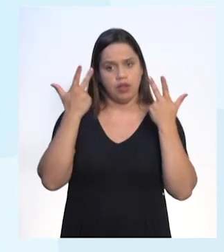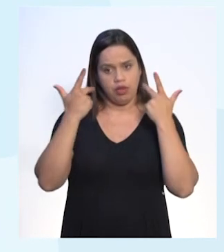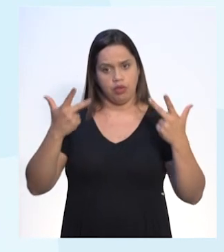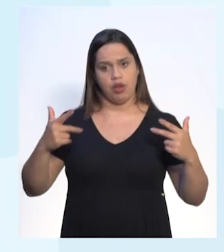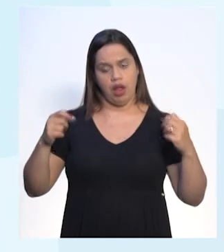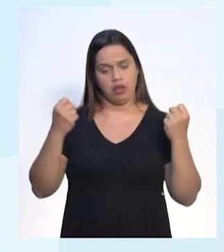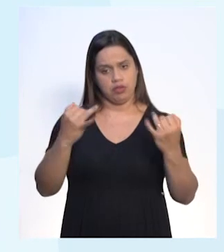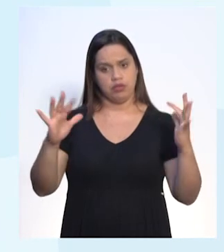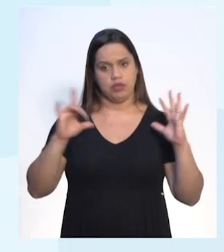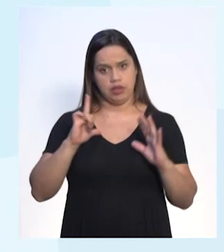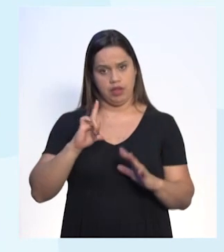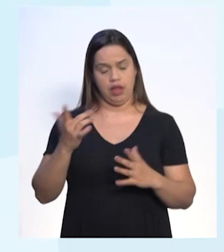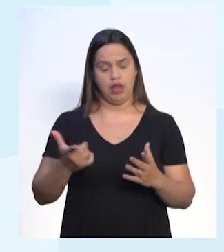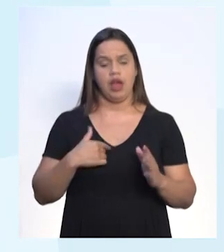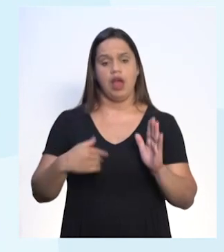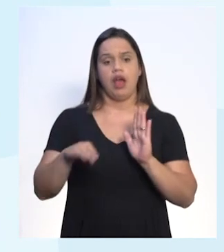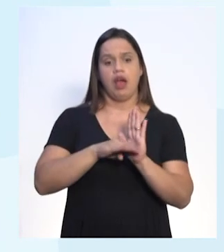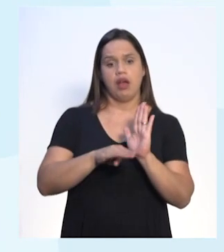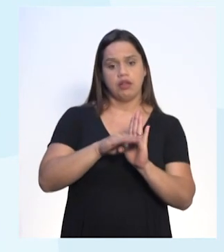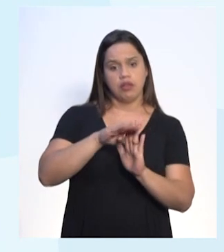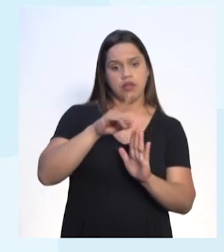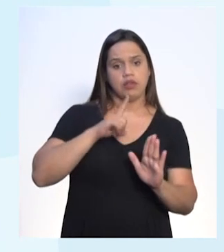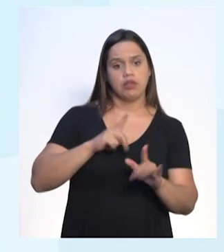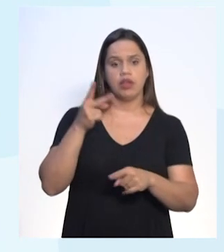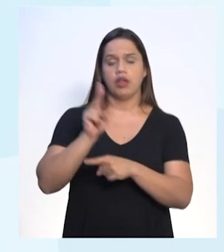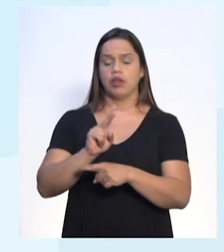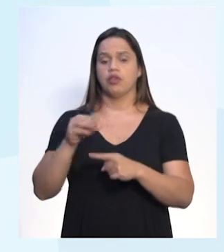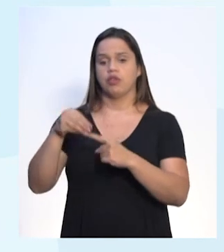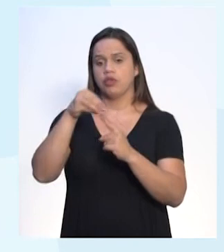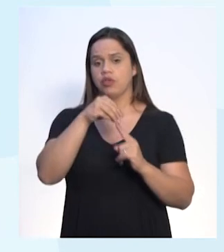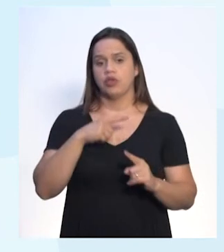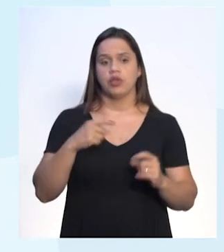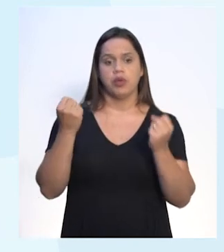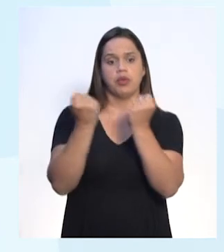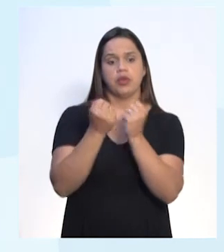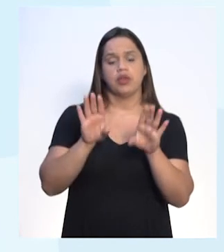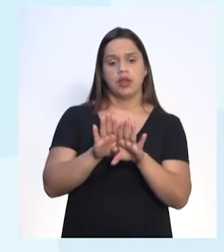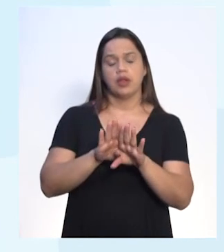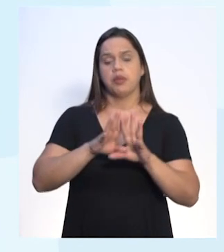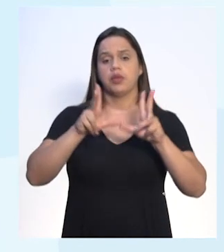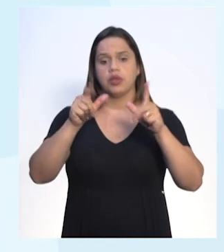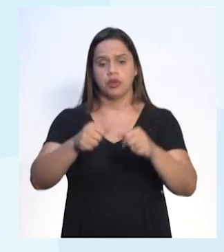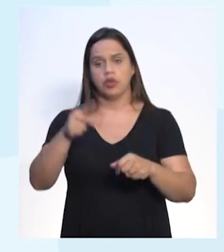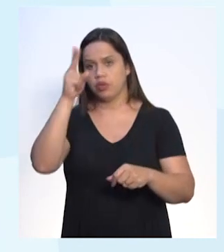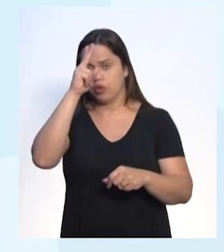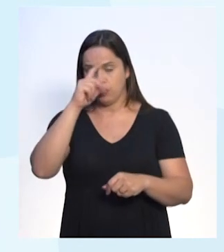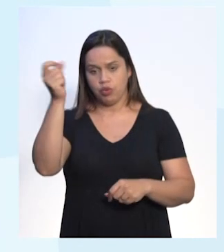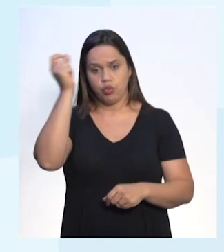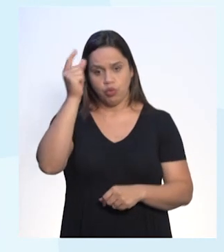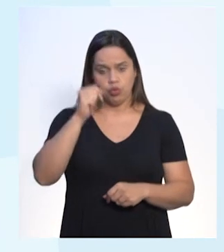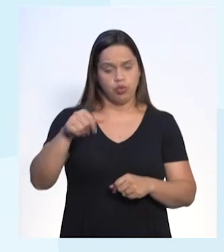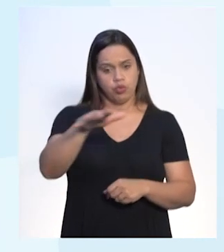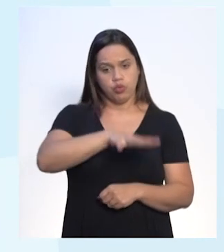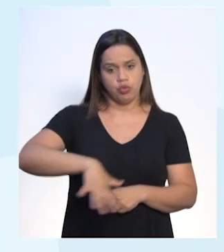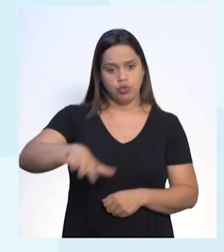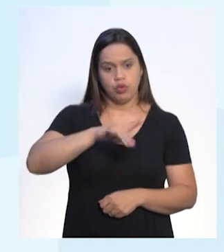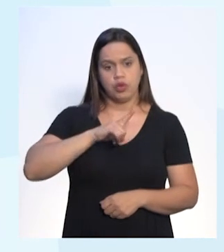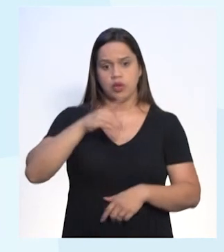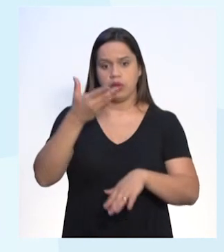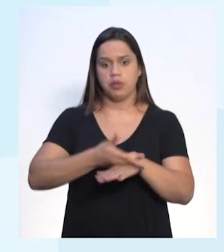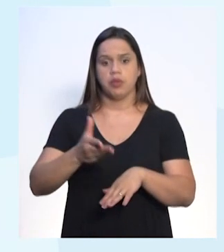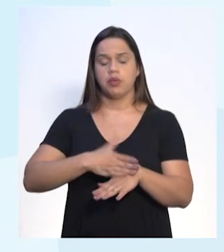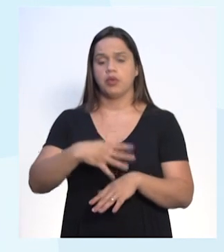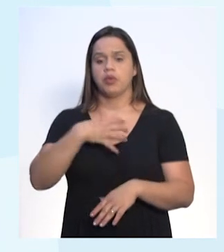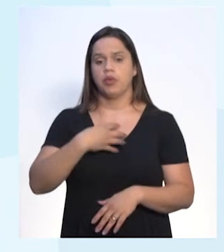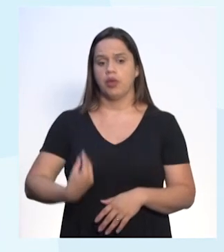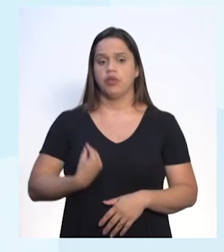naturais. Algumas categorias de unidades de conservação protegem também o patrimônio histórico-cultural, além das práticas e do